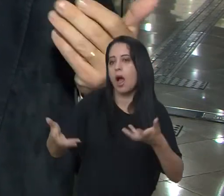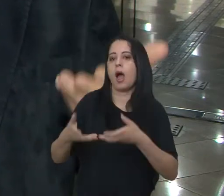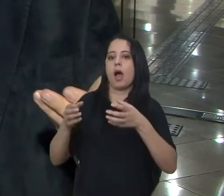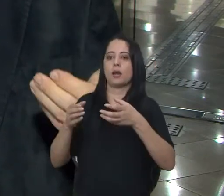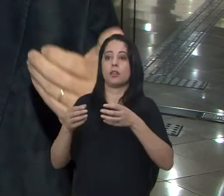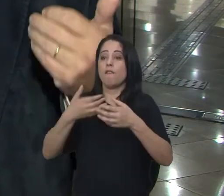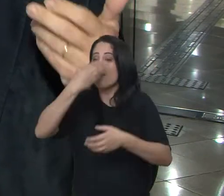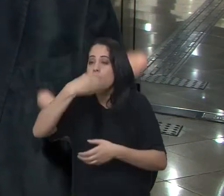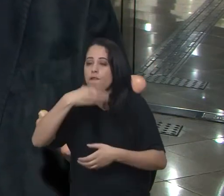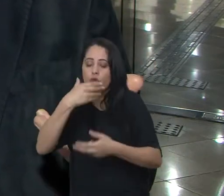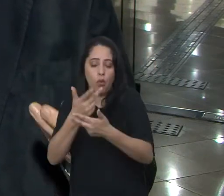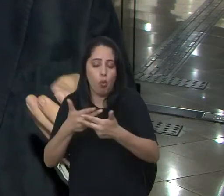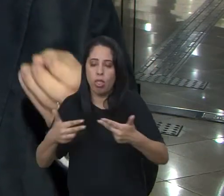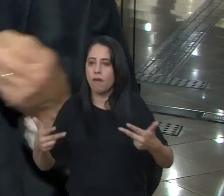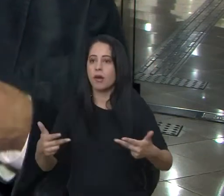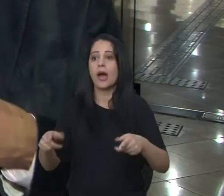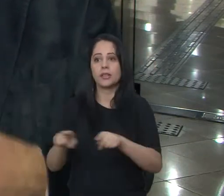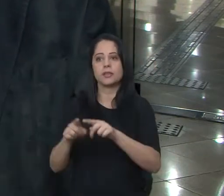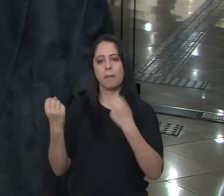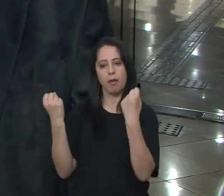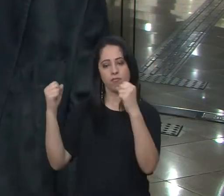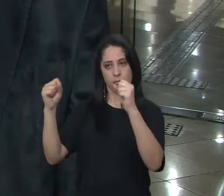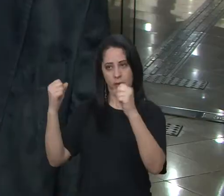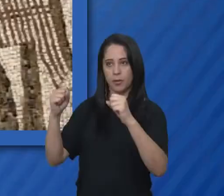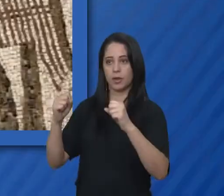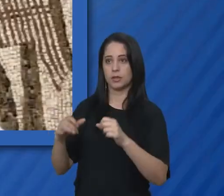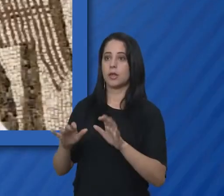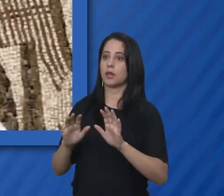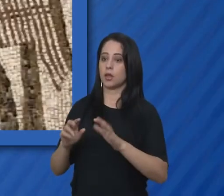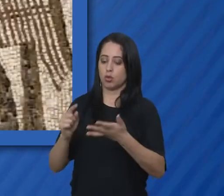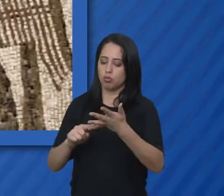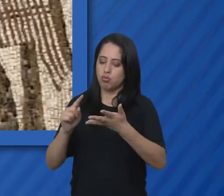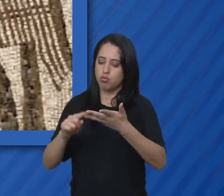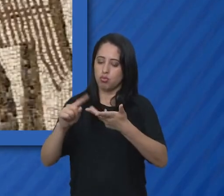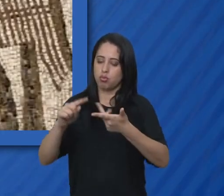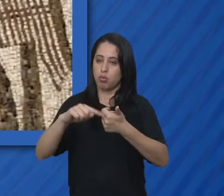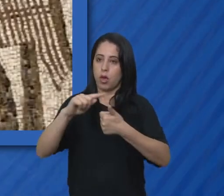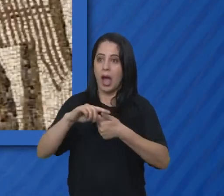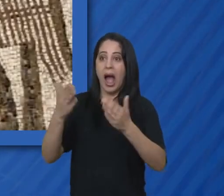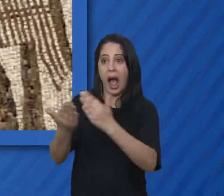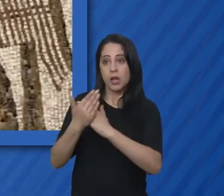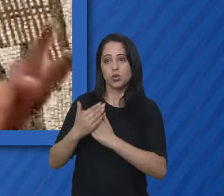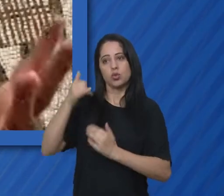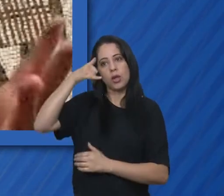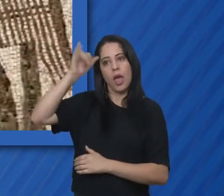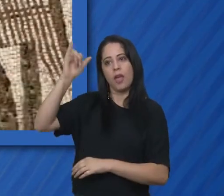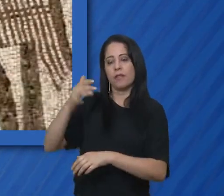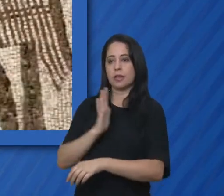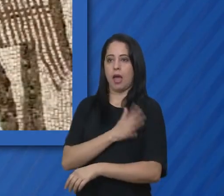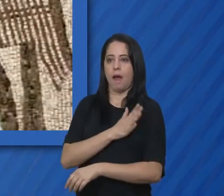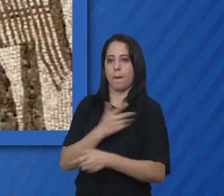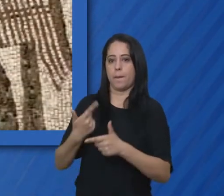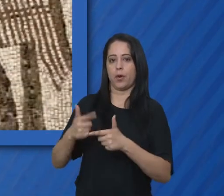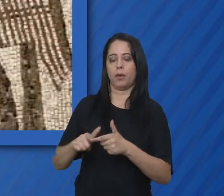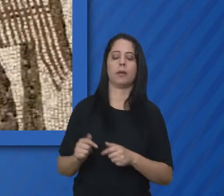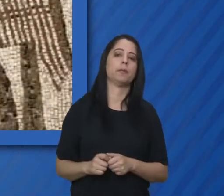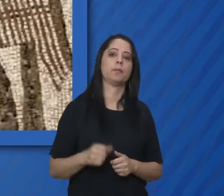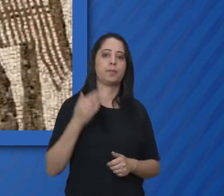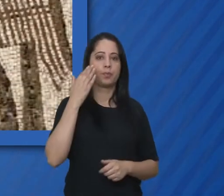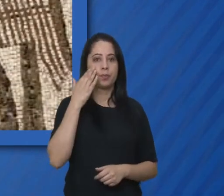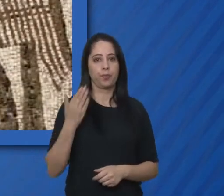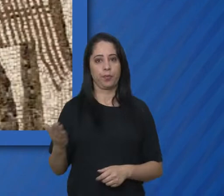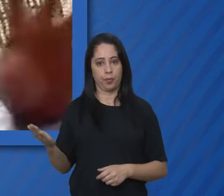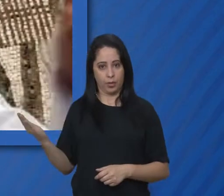verduras, legumes, fruta e exercício físico. O Dr. José Carlos Nicolau, diretor da Unidade de